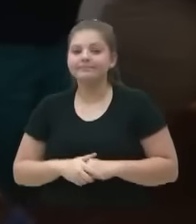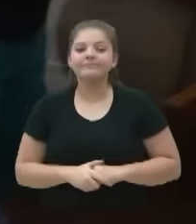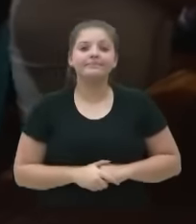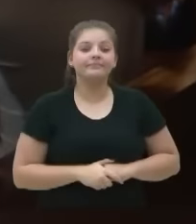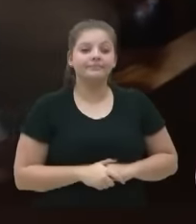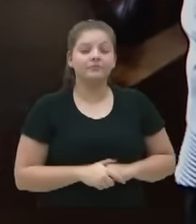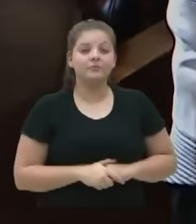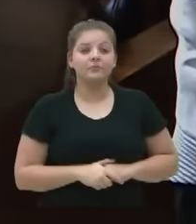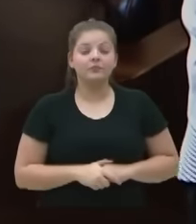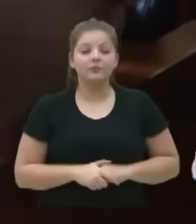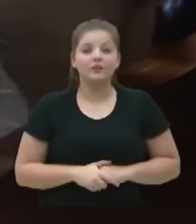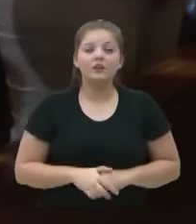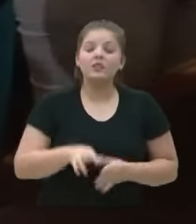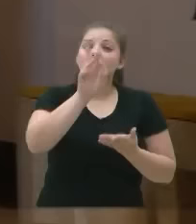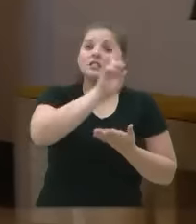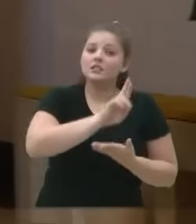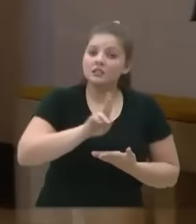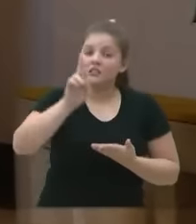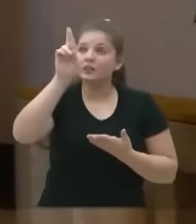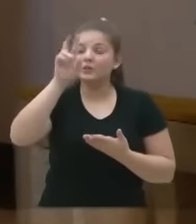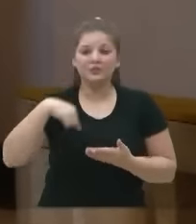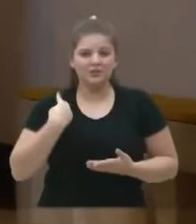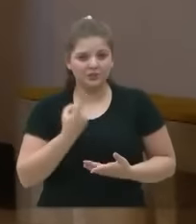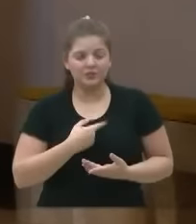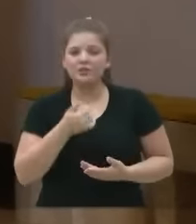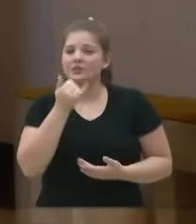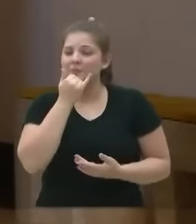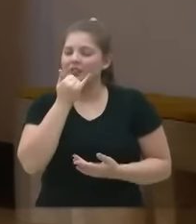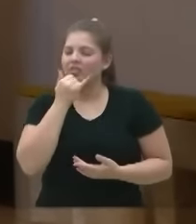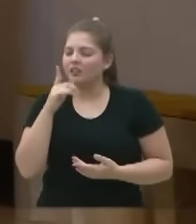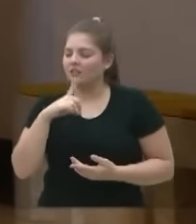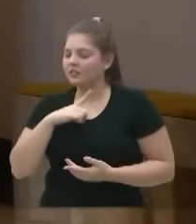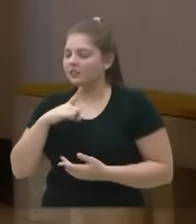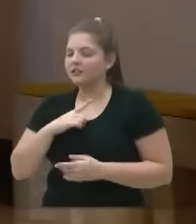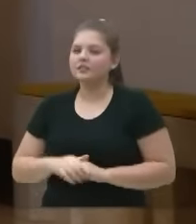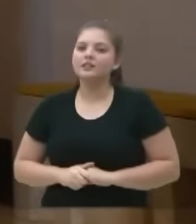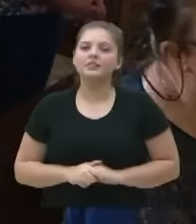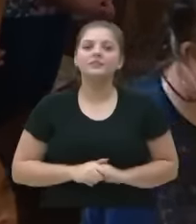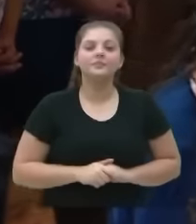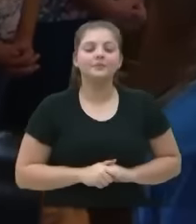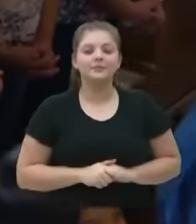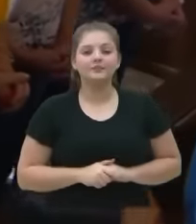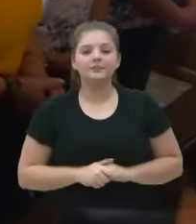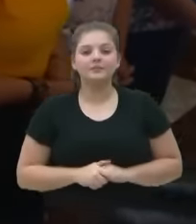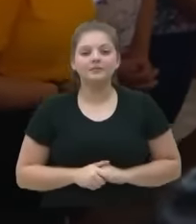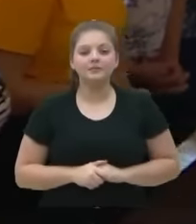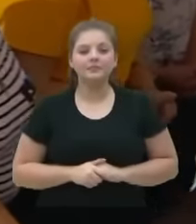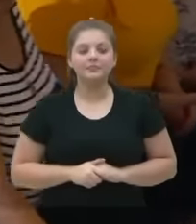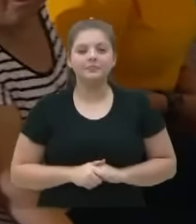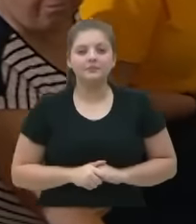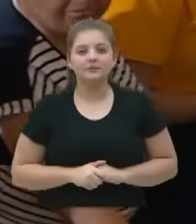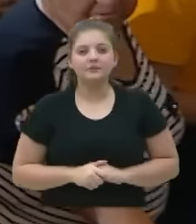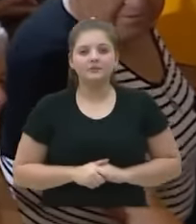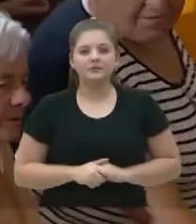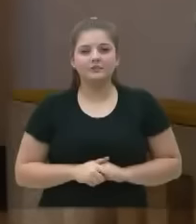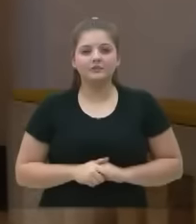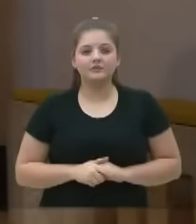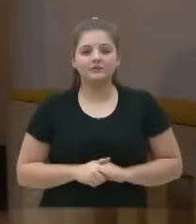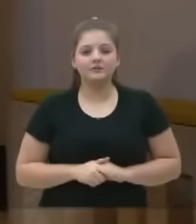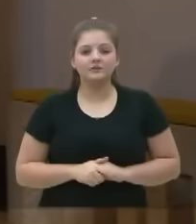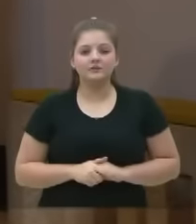Cristo, tende piedade de nós. Senhor, tende piedade de nós. Senhor, tende piedade de